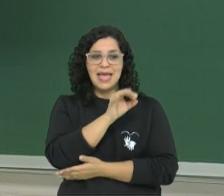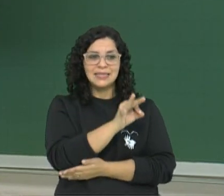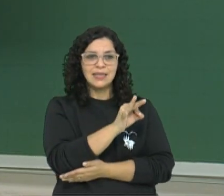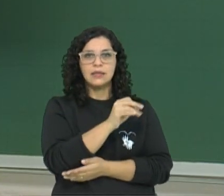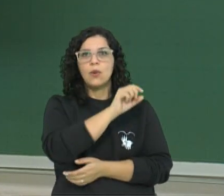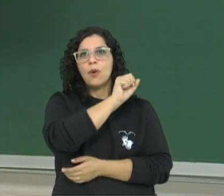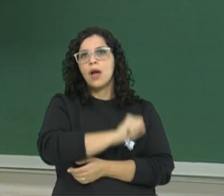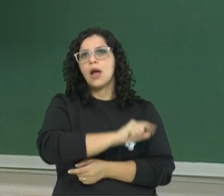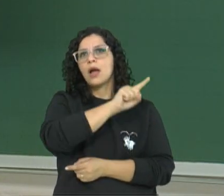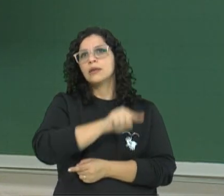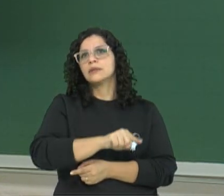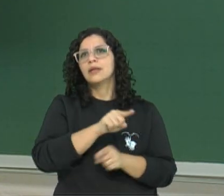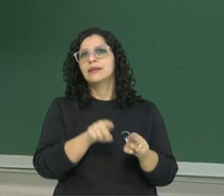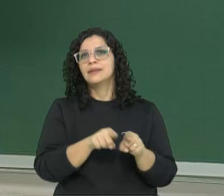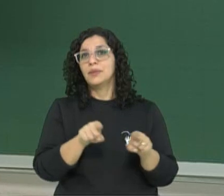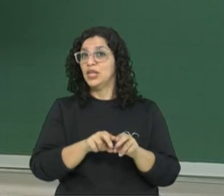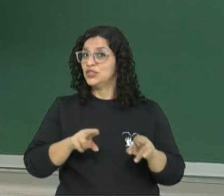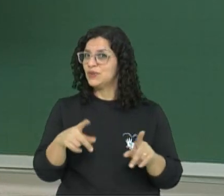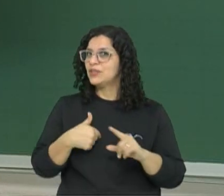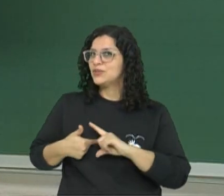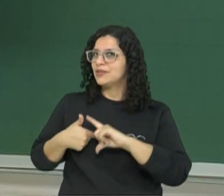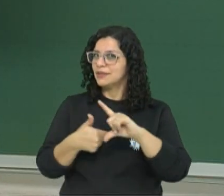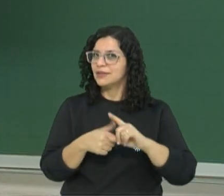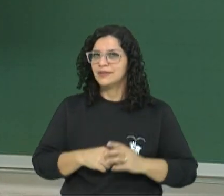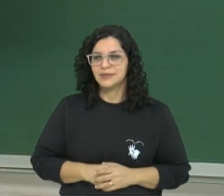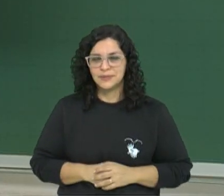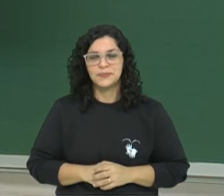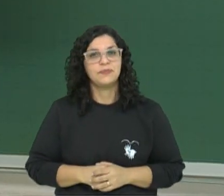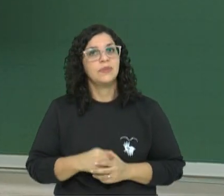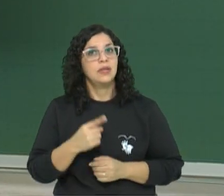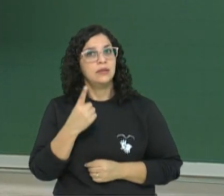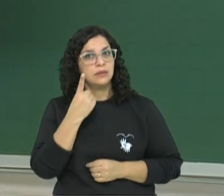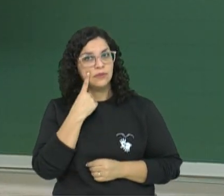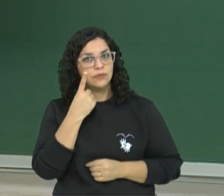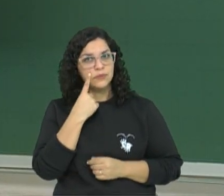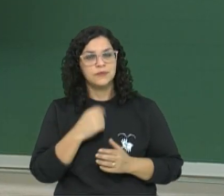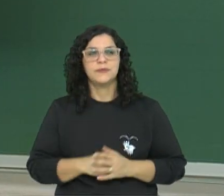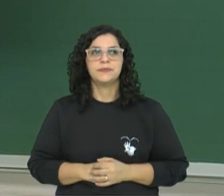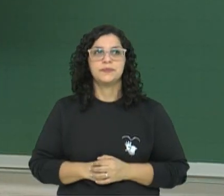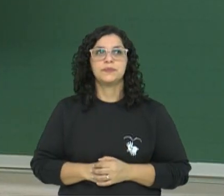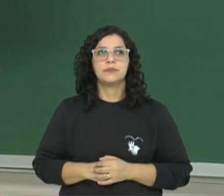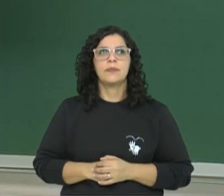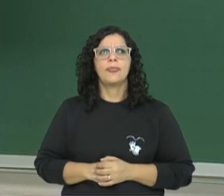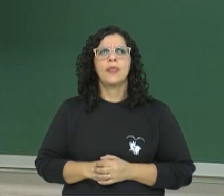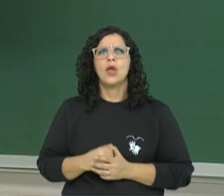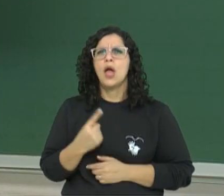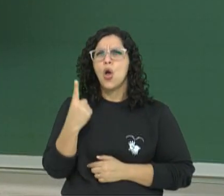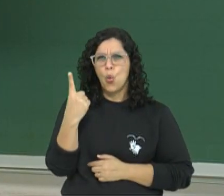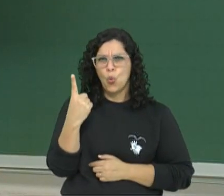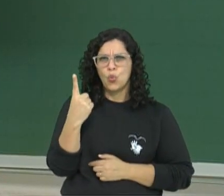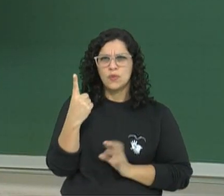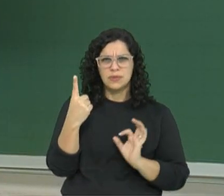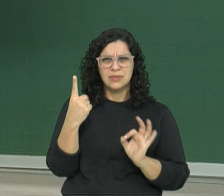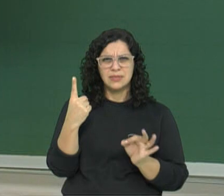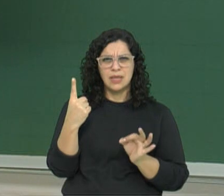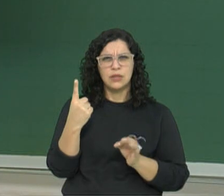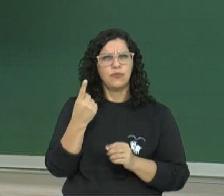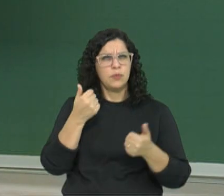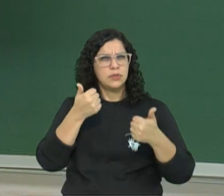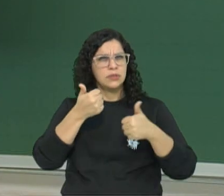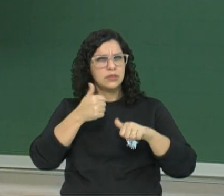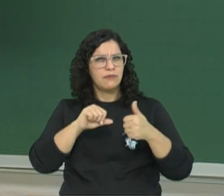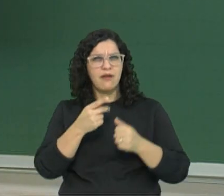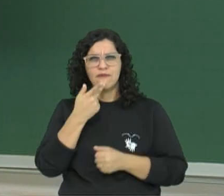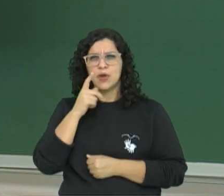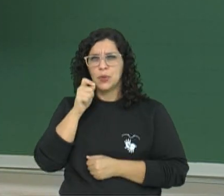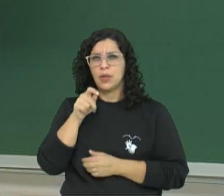dela é um pouquinho diferente do tradicional. Bem, o primeiro item, será que está certo? Vamos analisar, né? O primeiro